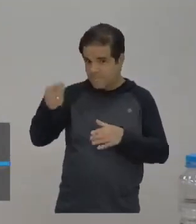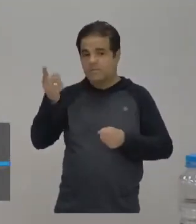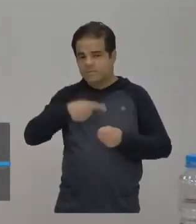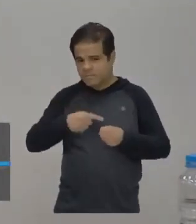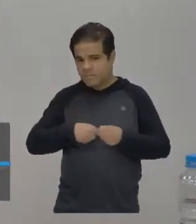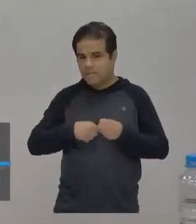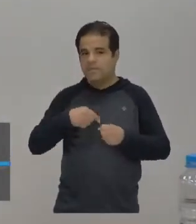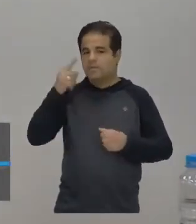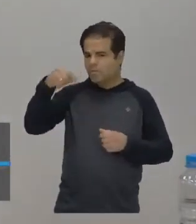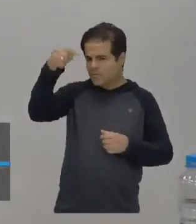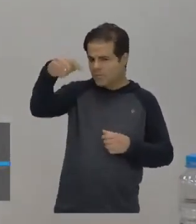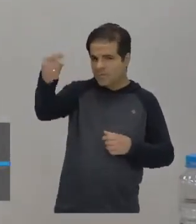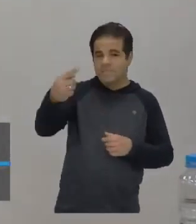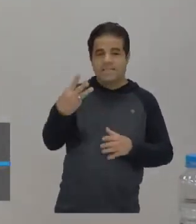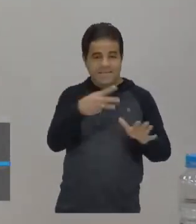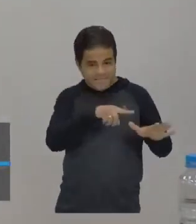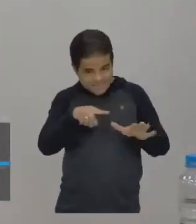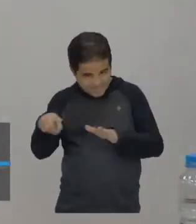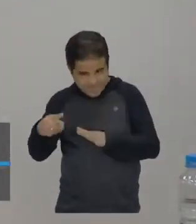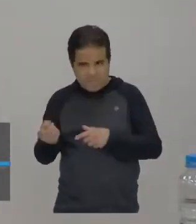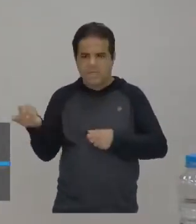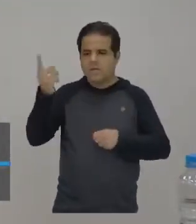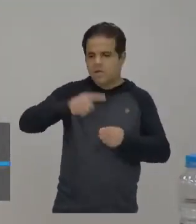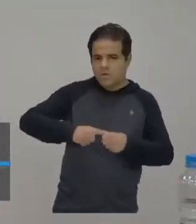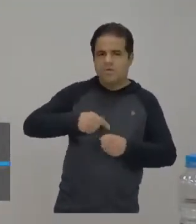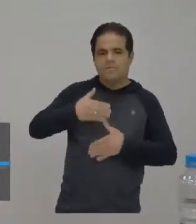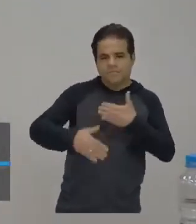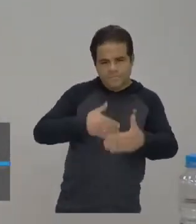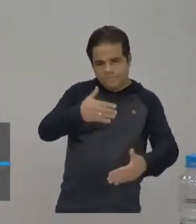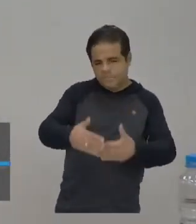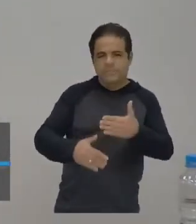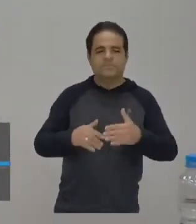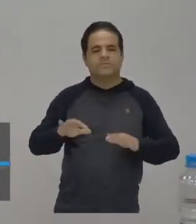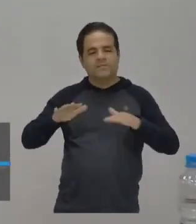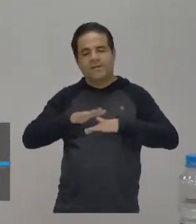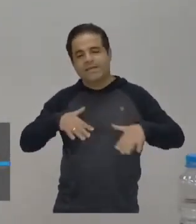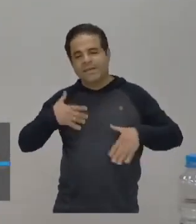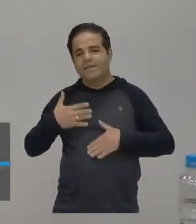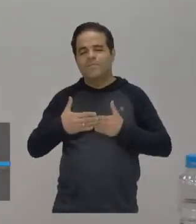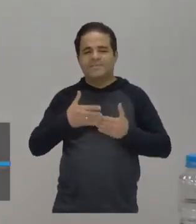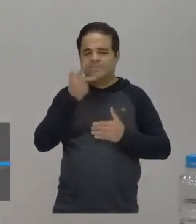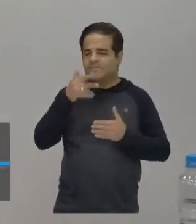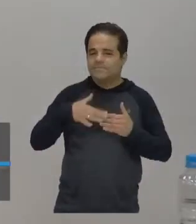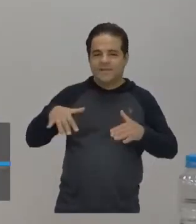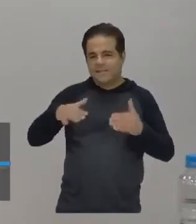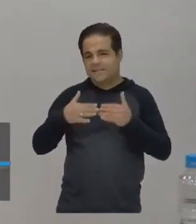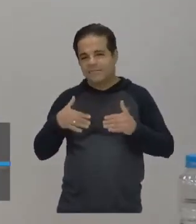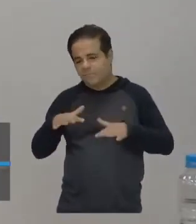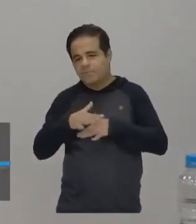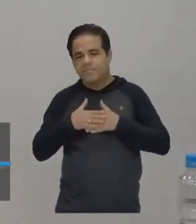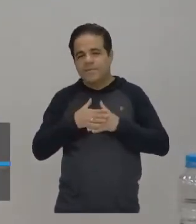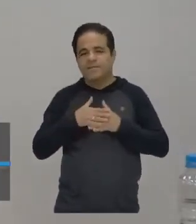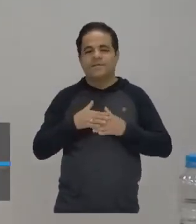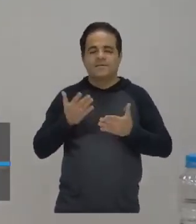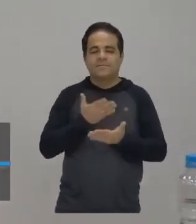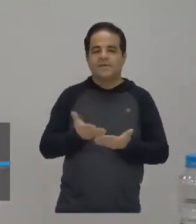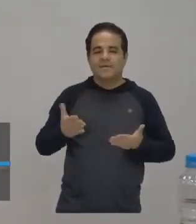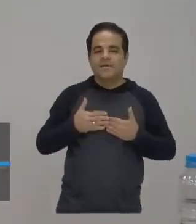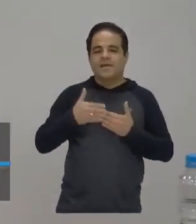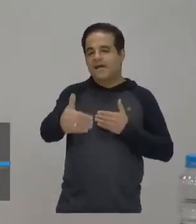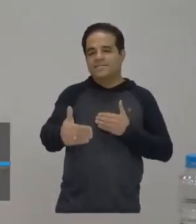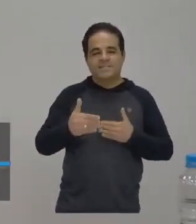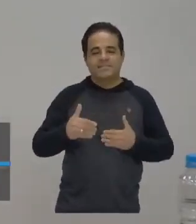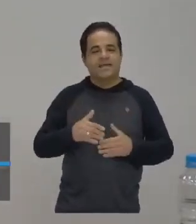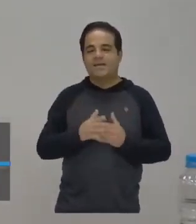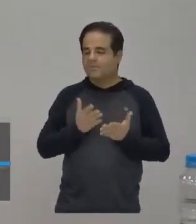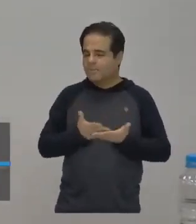certo? E na outra também. Teremos 3 semanas de retomada, teremos... Vamos voltar em algumas aulas e as